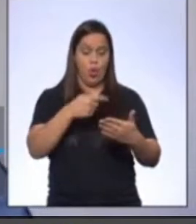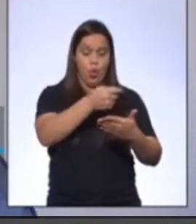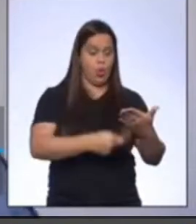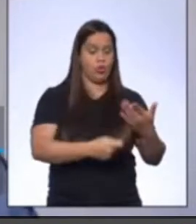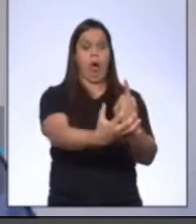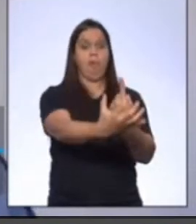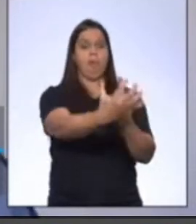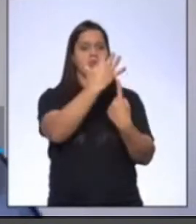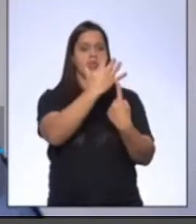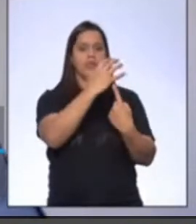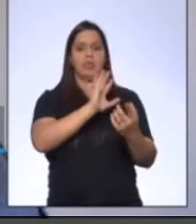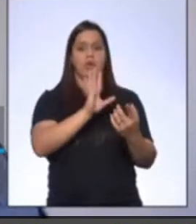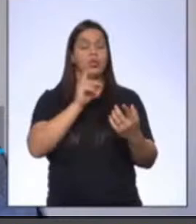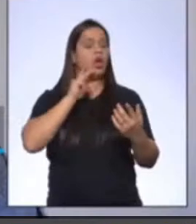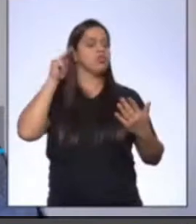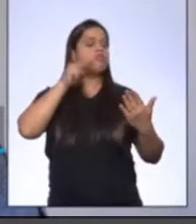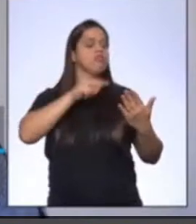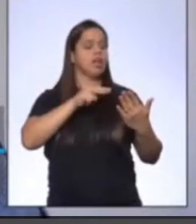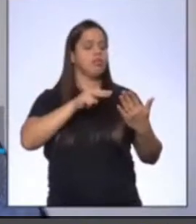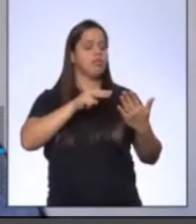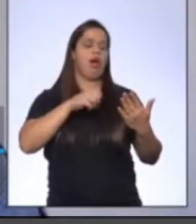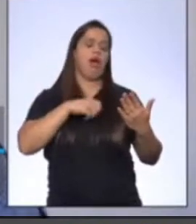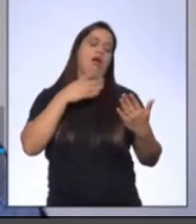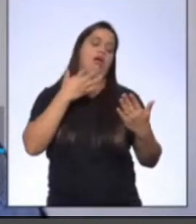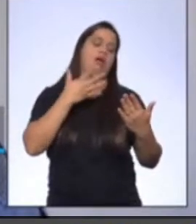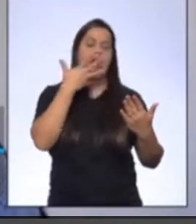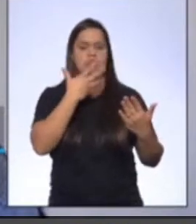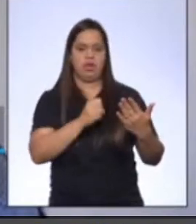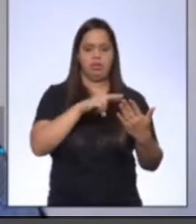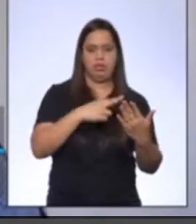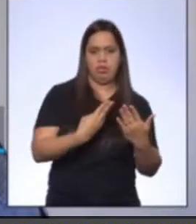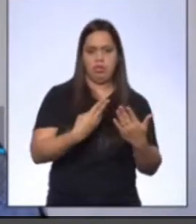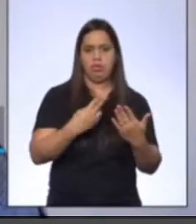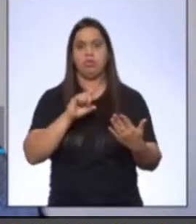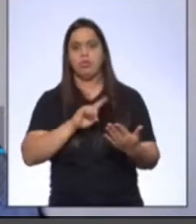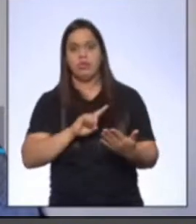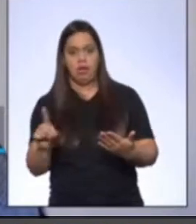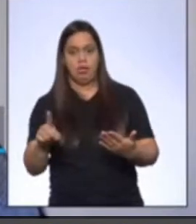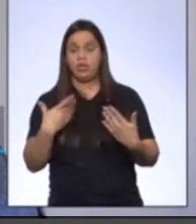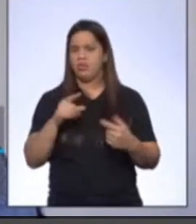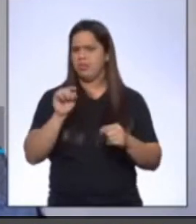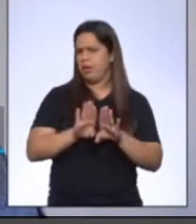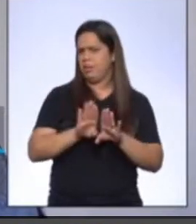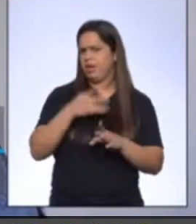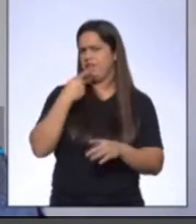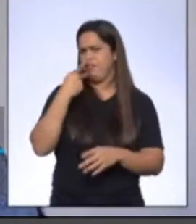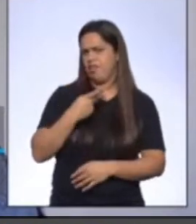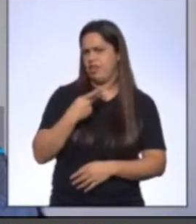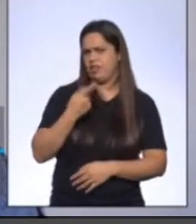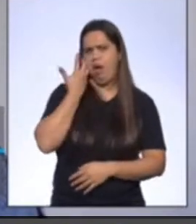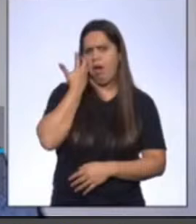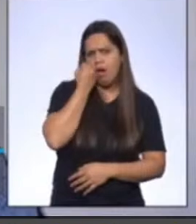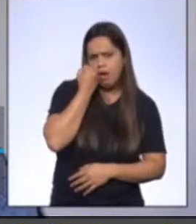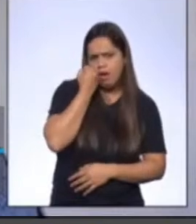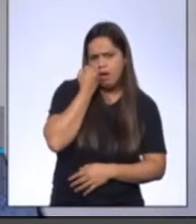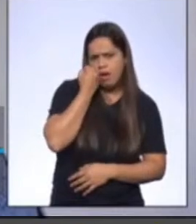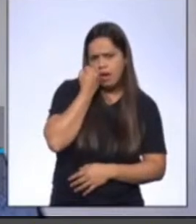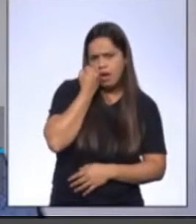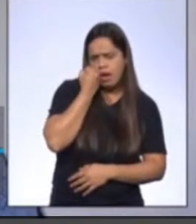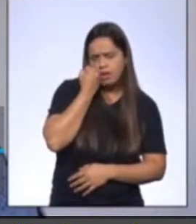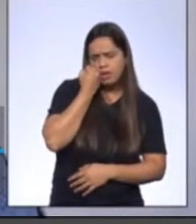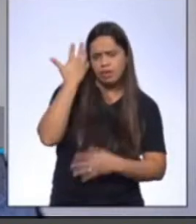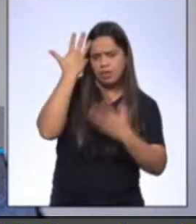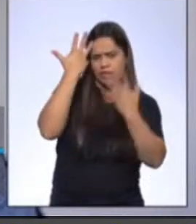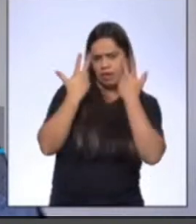pelas informações que aparecem, né? E lá está falando sobre adotar pequenos animais. A gente não está falando de